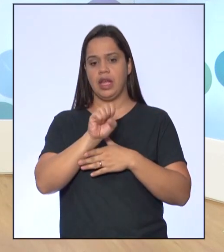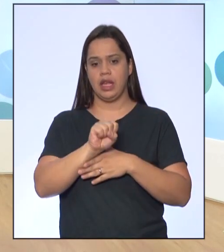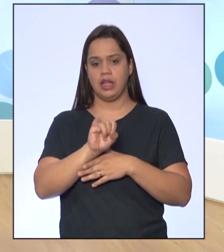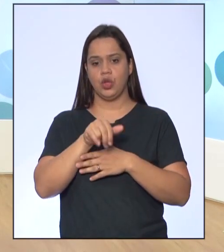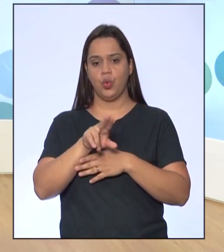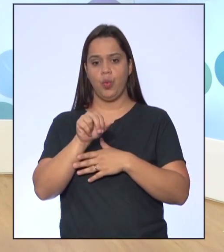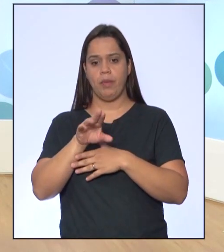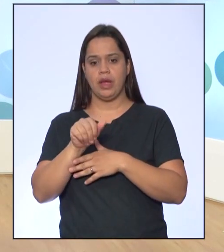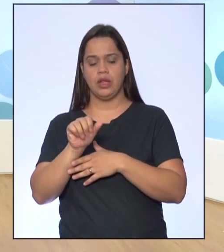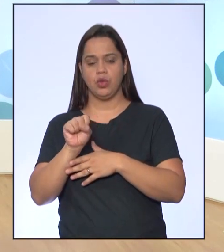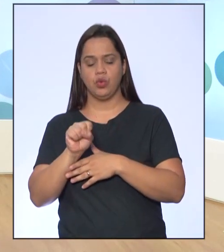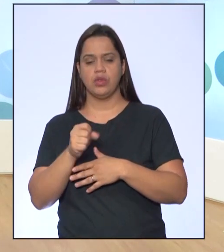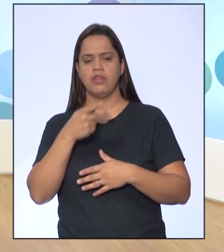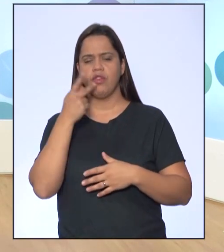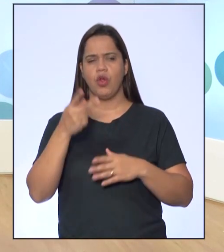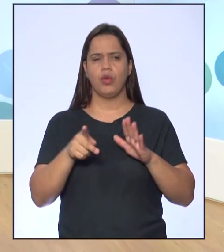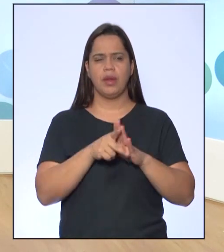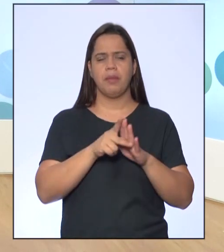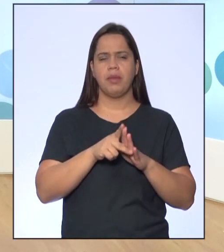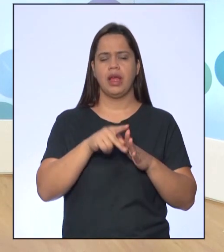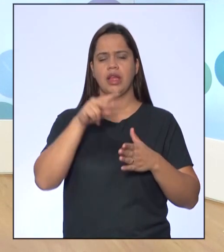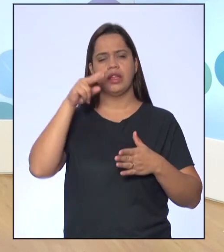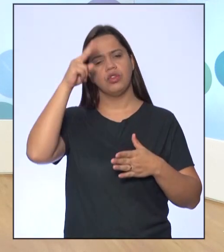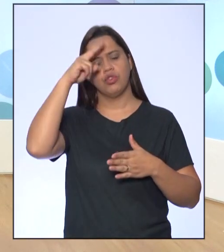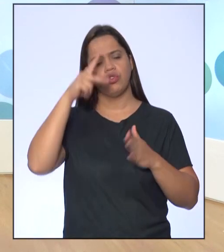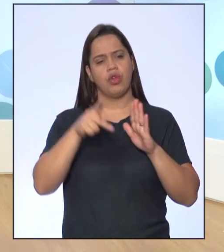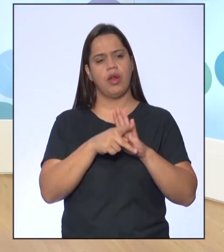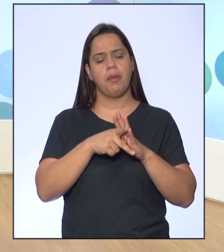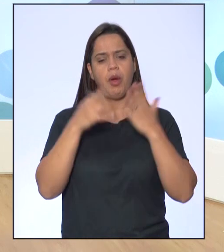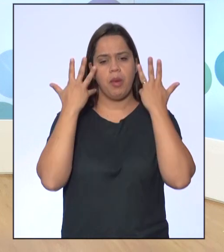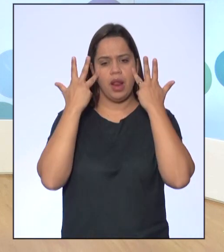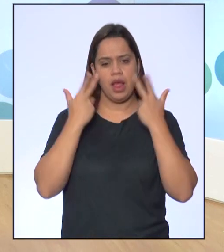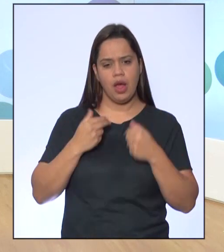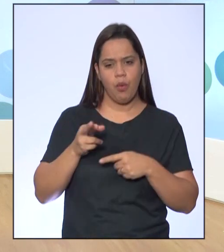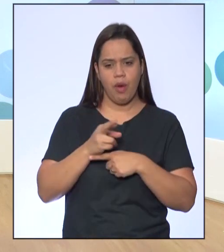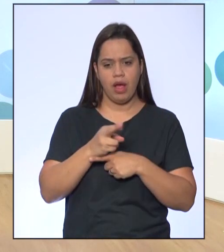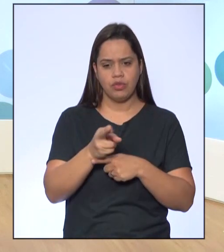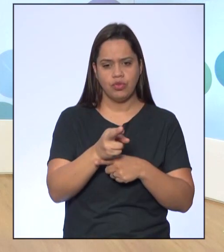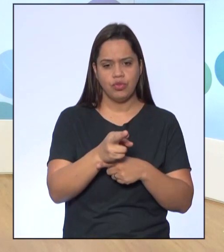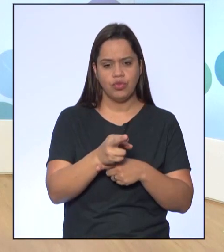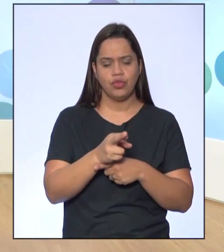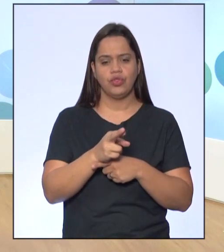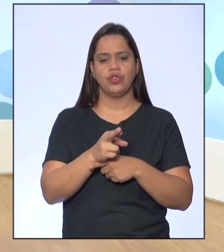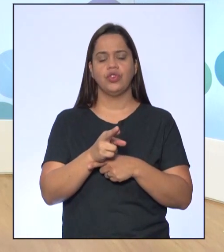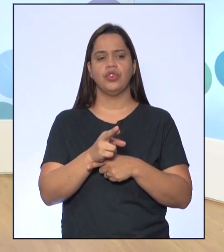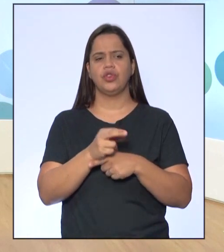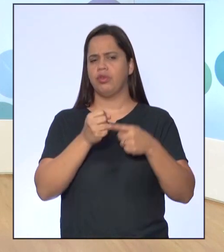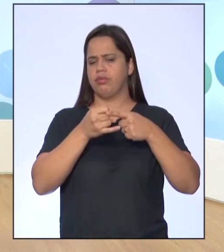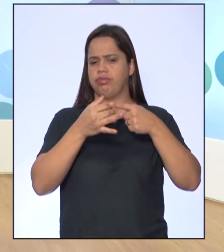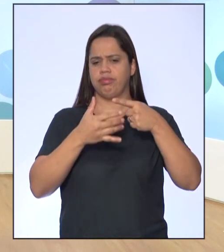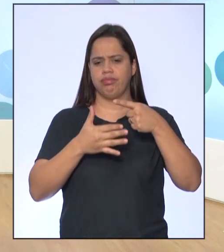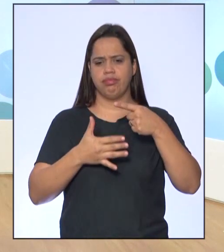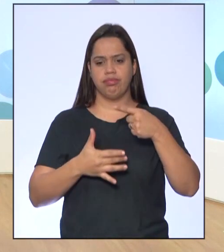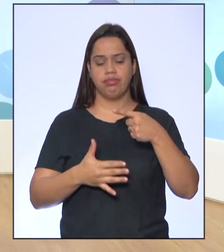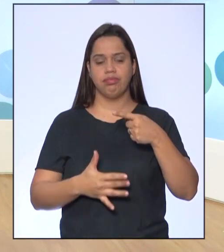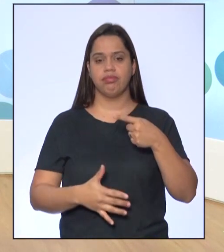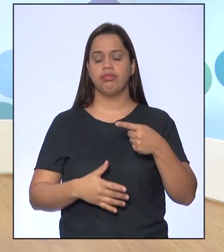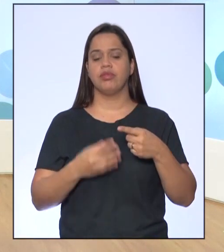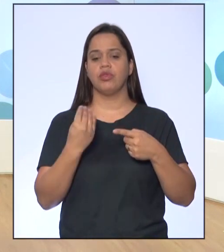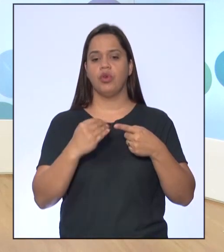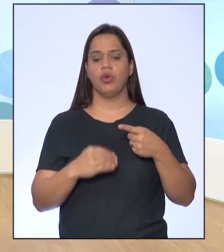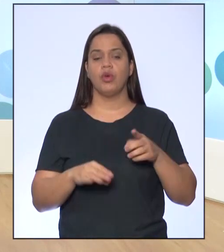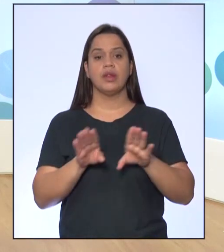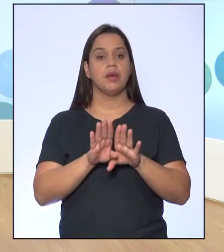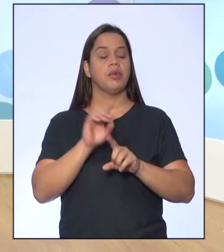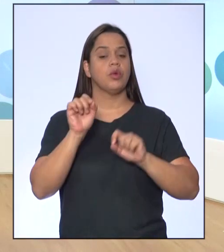Eles colocaram o leão e o ratinho. Alguns colocaram algumas outras fábulas que foram muito citadas aqui. E sobre o